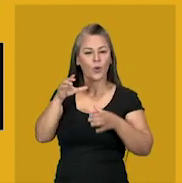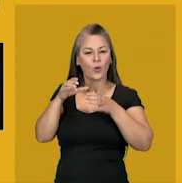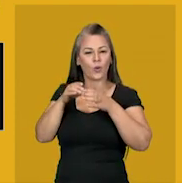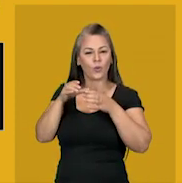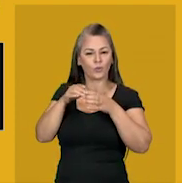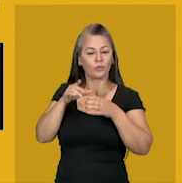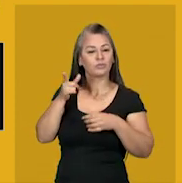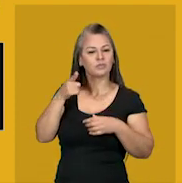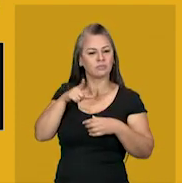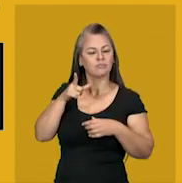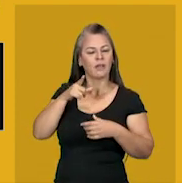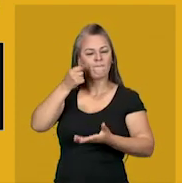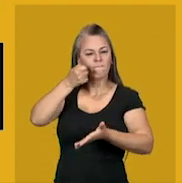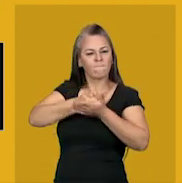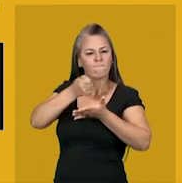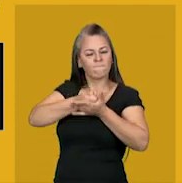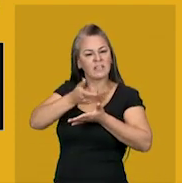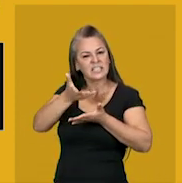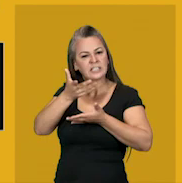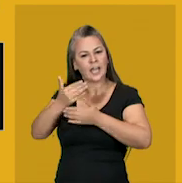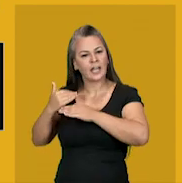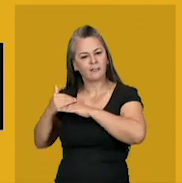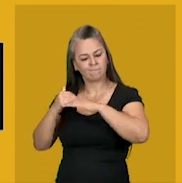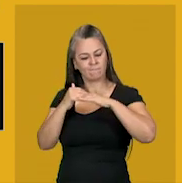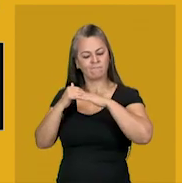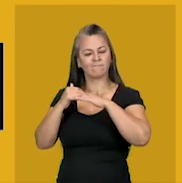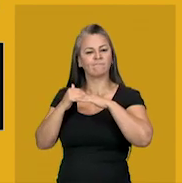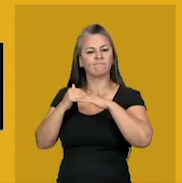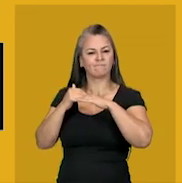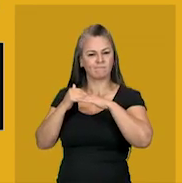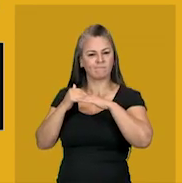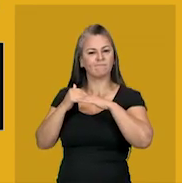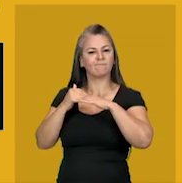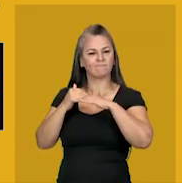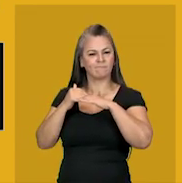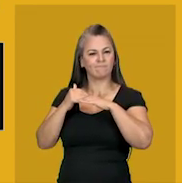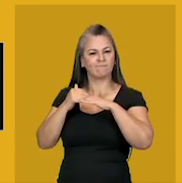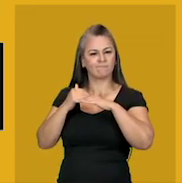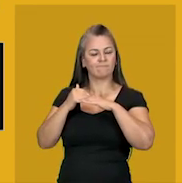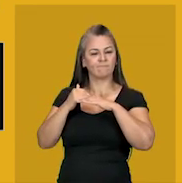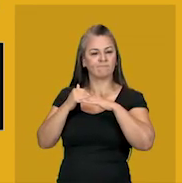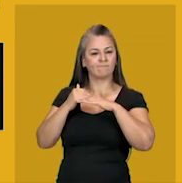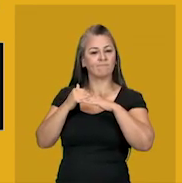muito radicais pela igualdade, né, e pecam pelo excesso de igualdade.